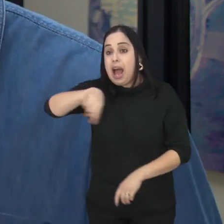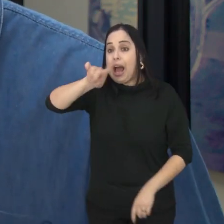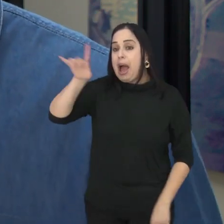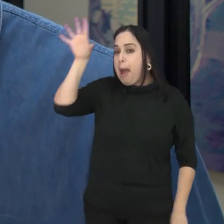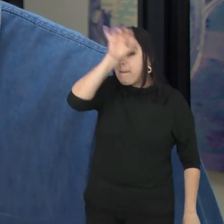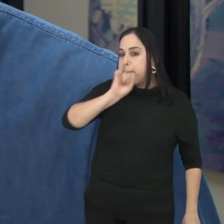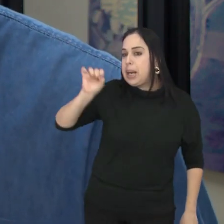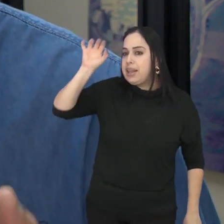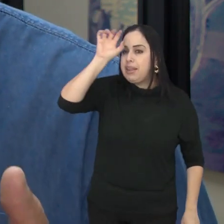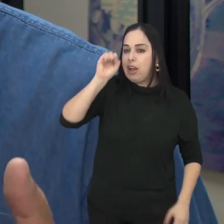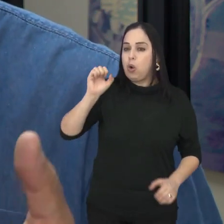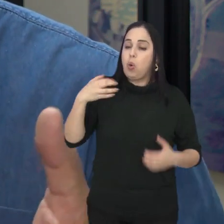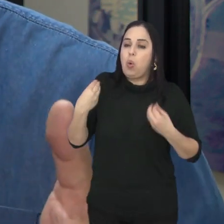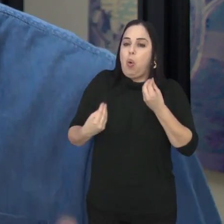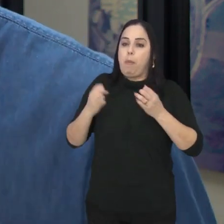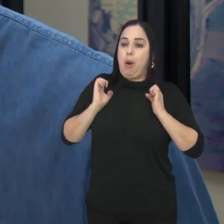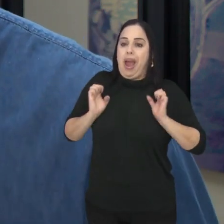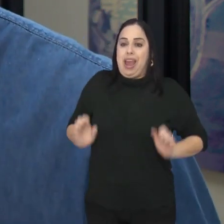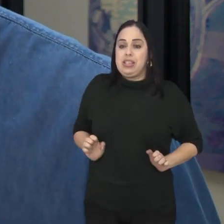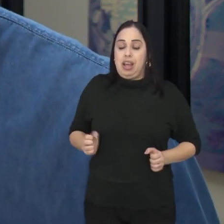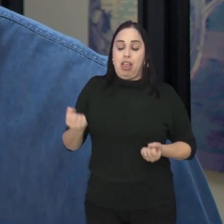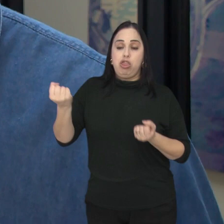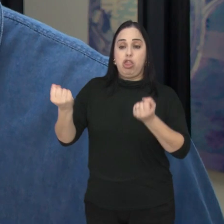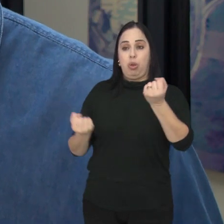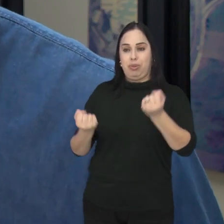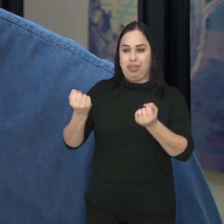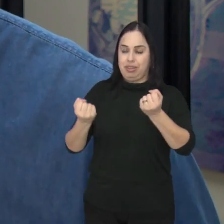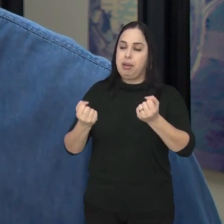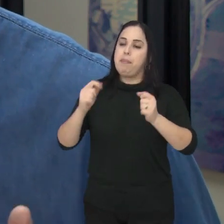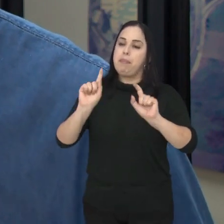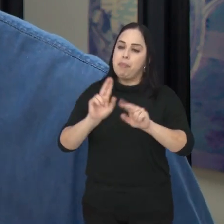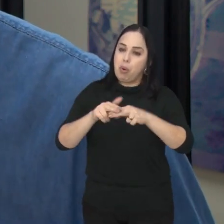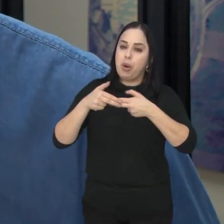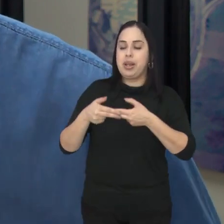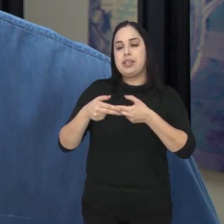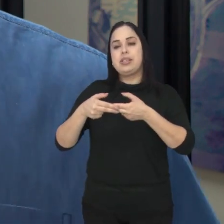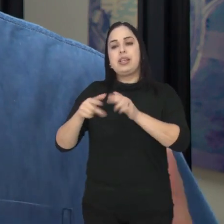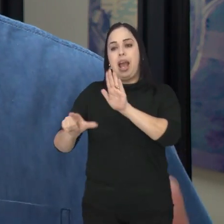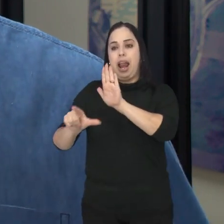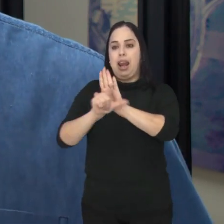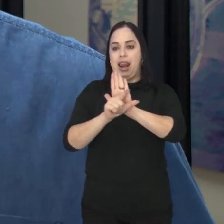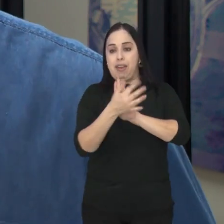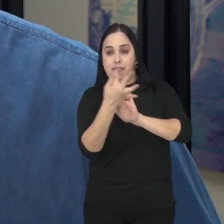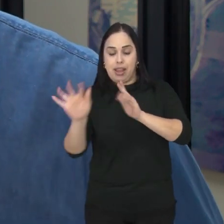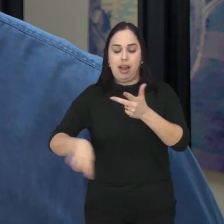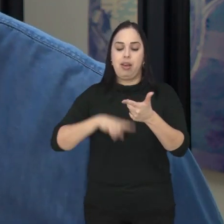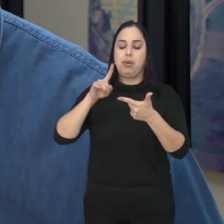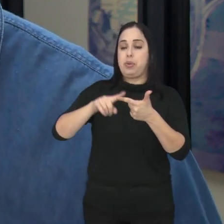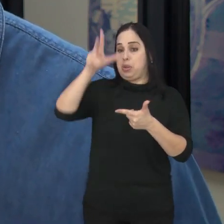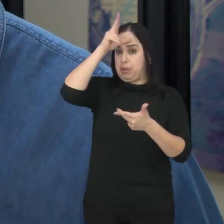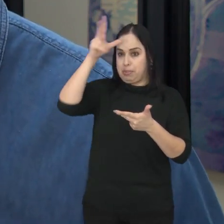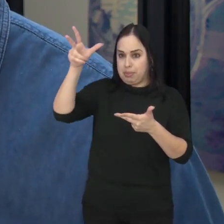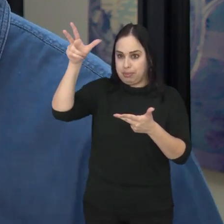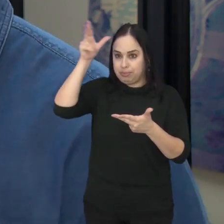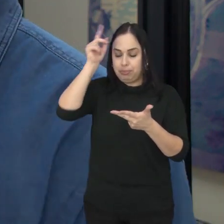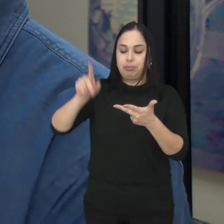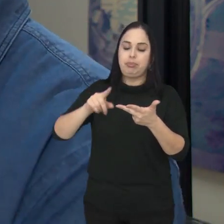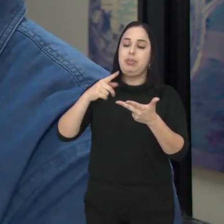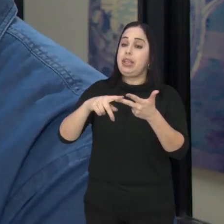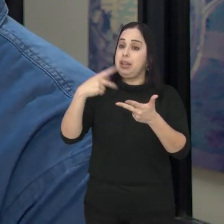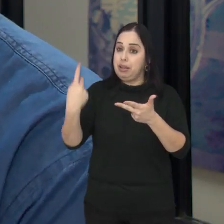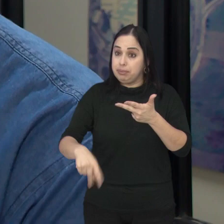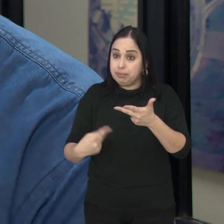pessoas aprenderem a se portar no trânsito, né? Então as leis têm que ser seguidas, leis federais, leis estaduais,